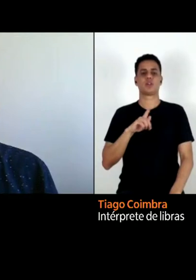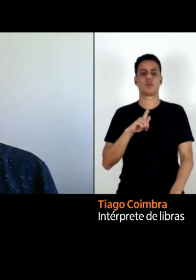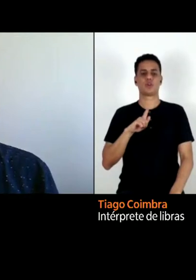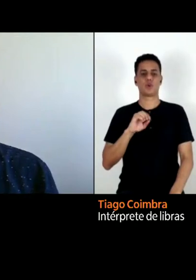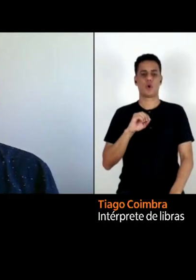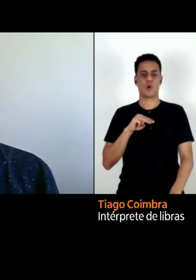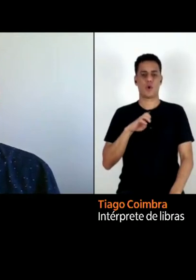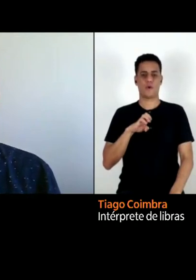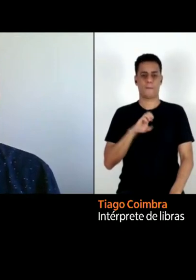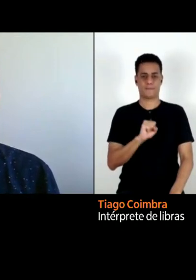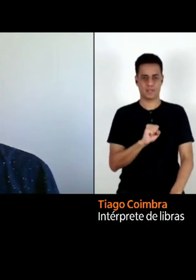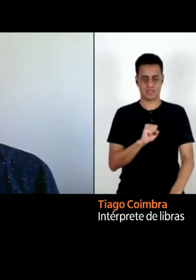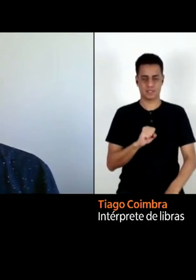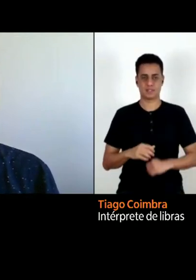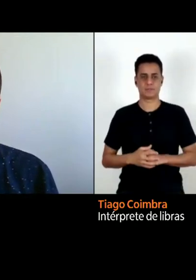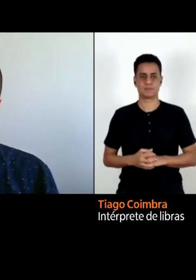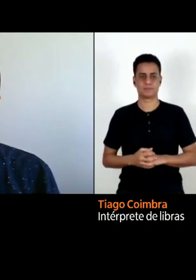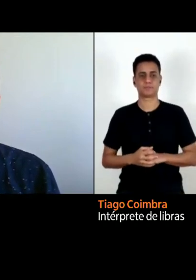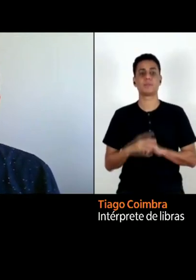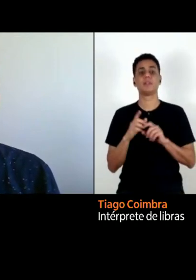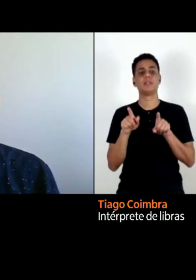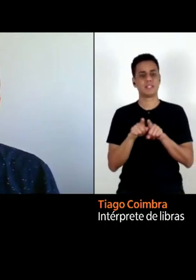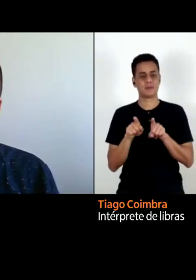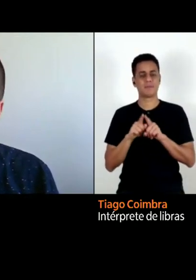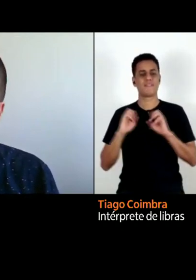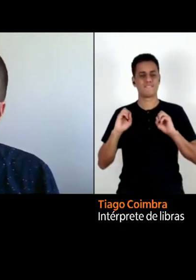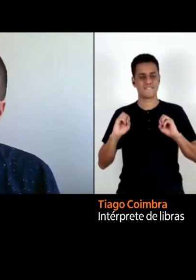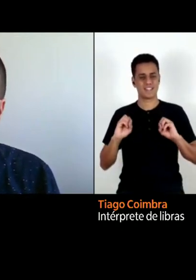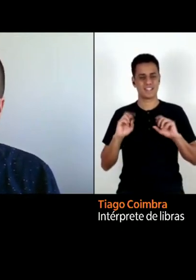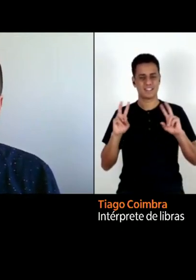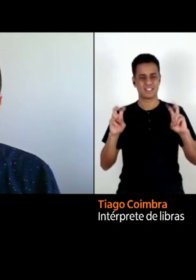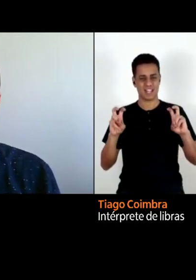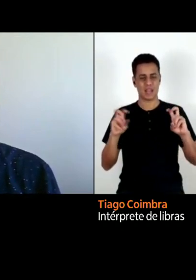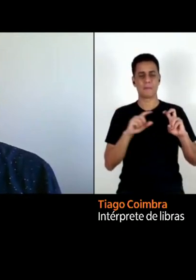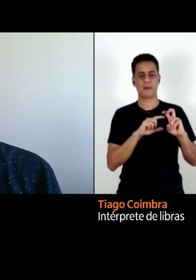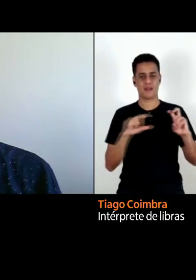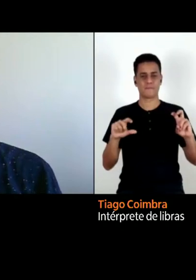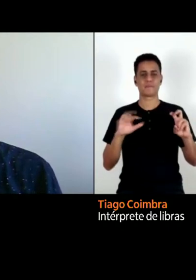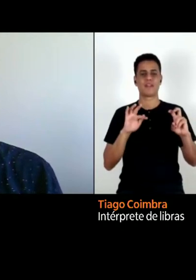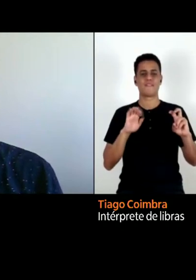Festejo Muito Pessoal é o título do último escrito, datado de